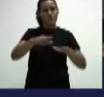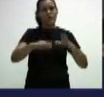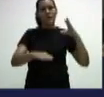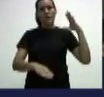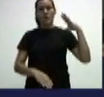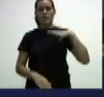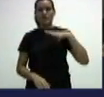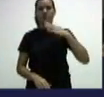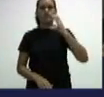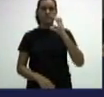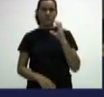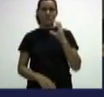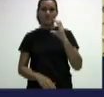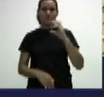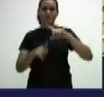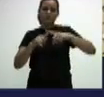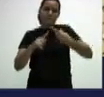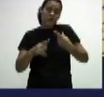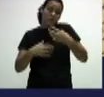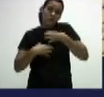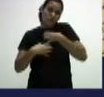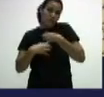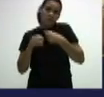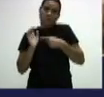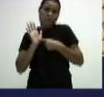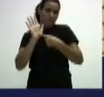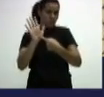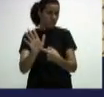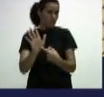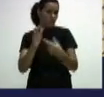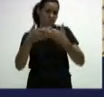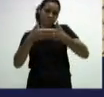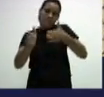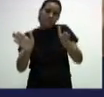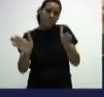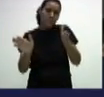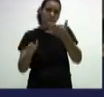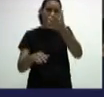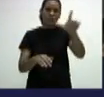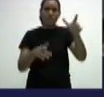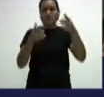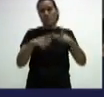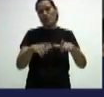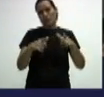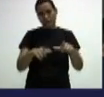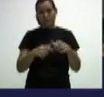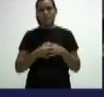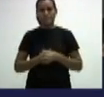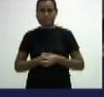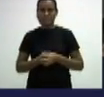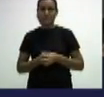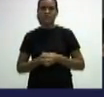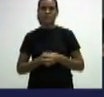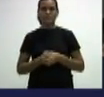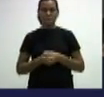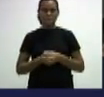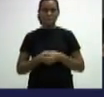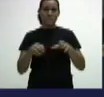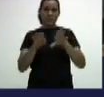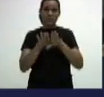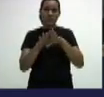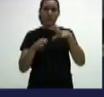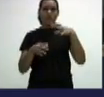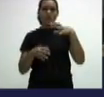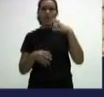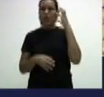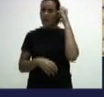também de a gente mostrar o que acontece nos bairros Cota. Abrir para outros lugares, né? Lugares, né? E a